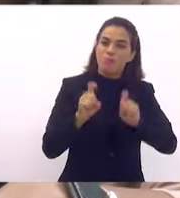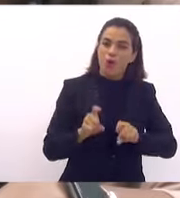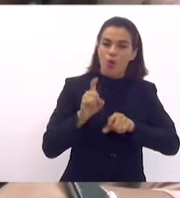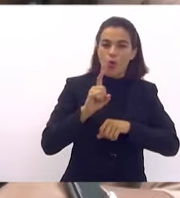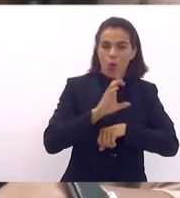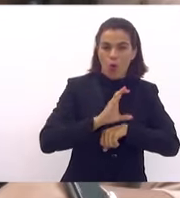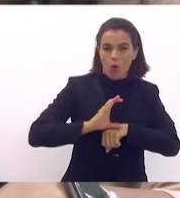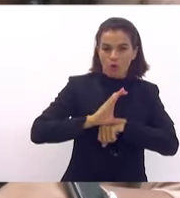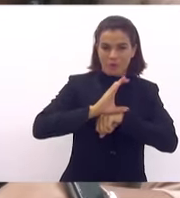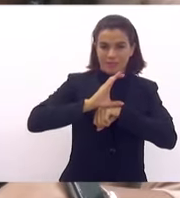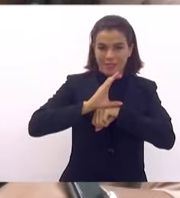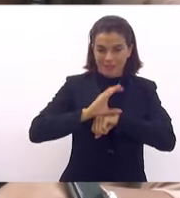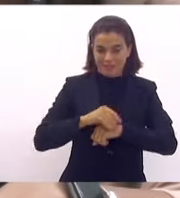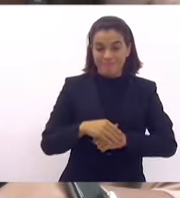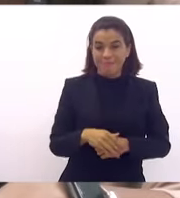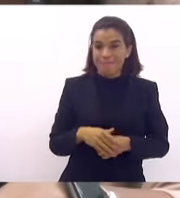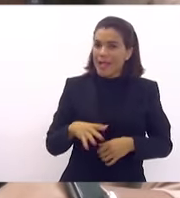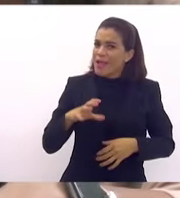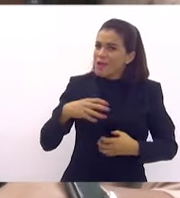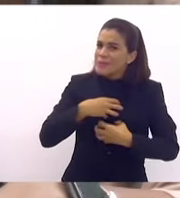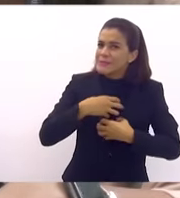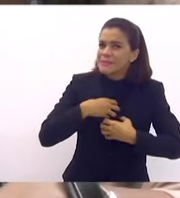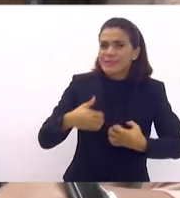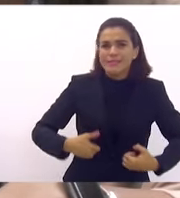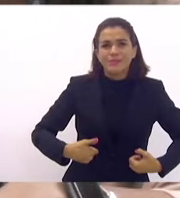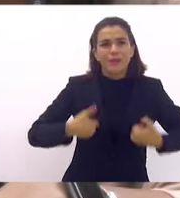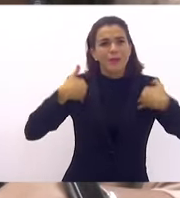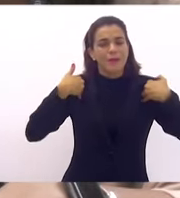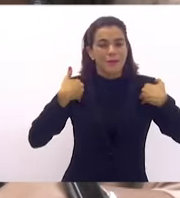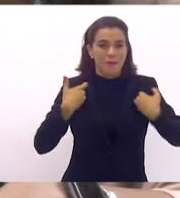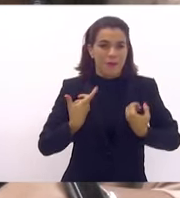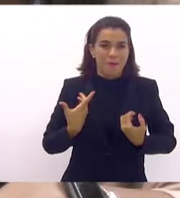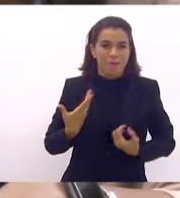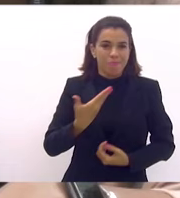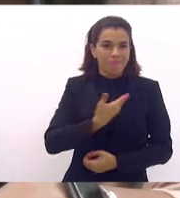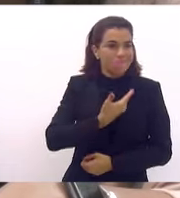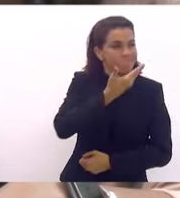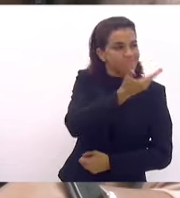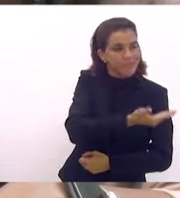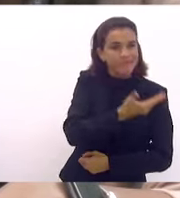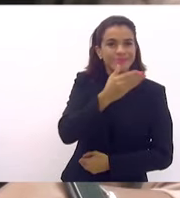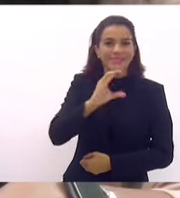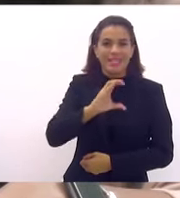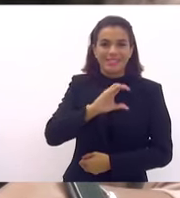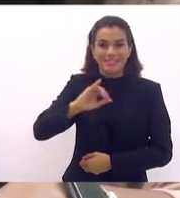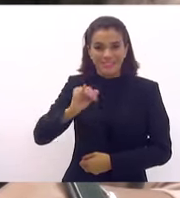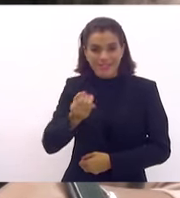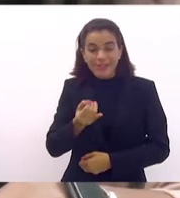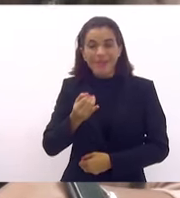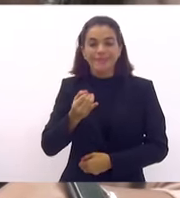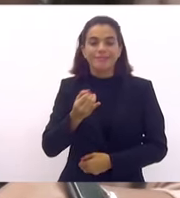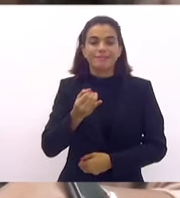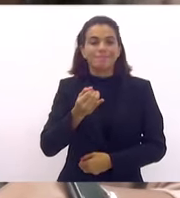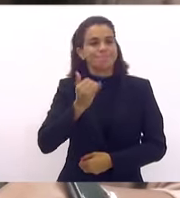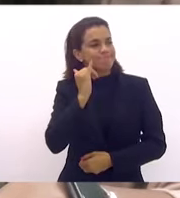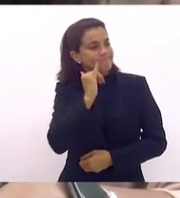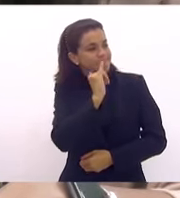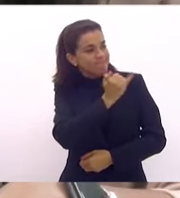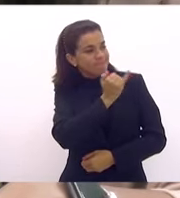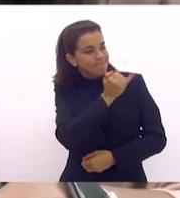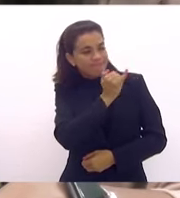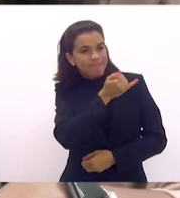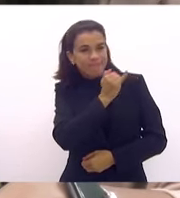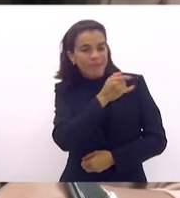com toda a tranquilidade que é uma honra, mas uma honra muito grande poder estar ao seu lado aqui na CCJ. Obrigado. E dizer que a